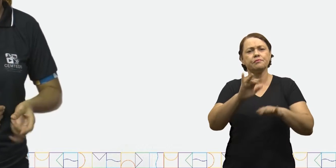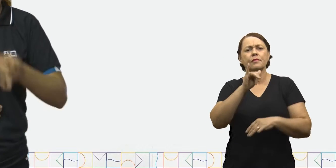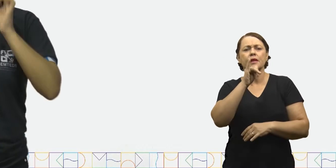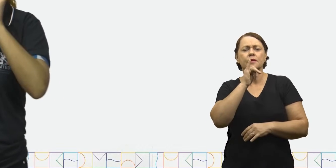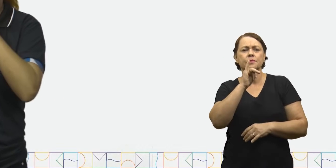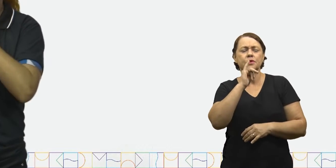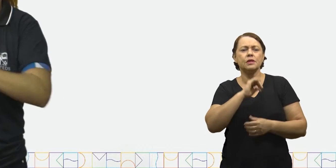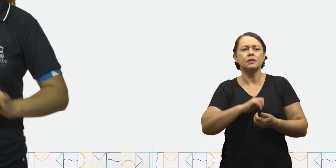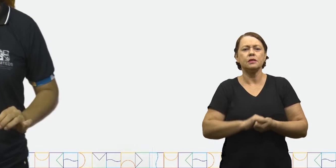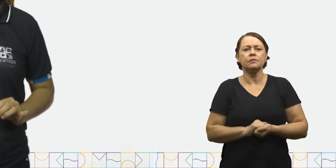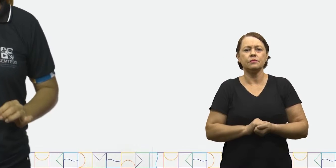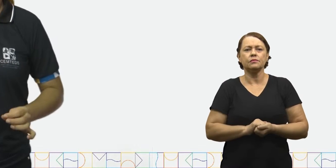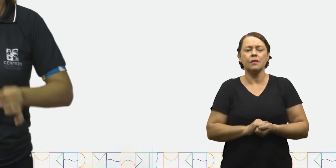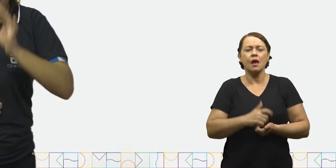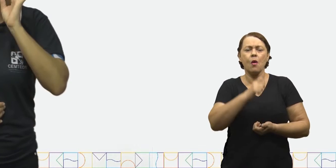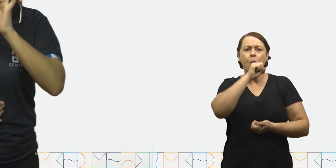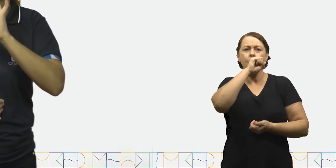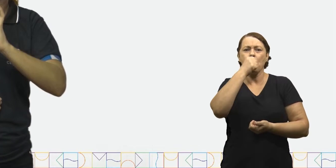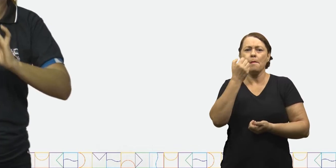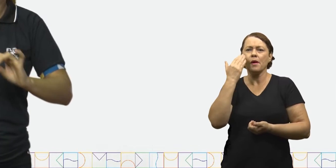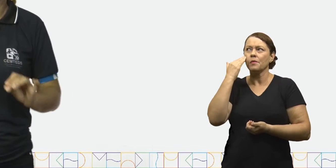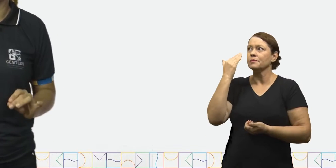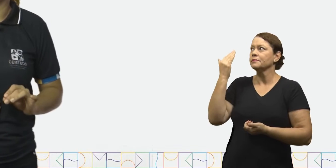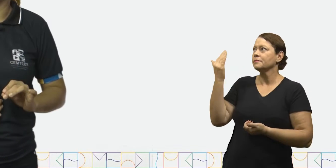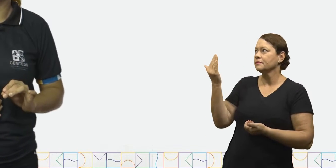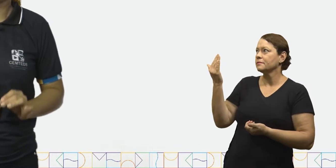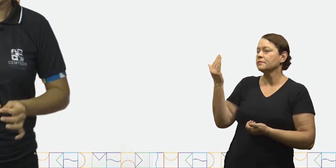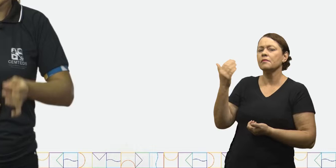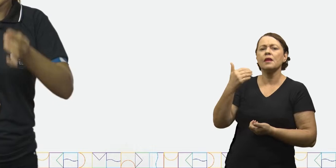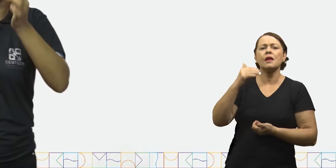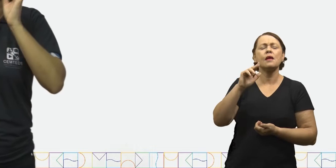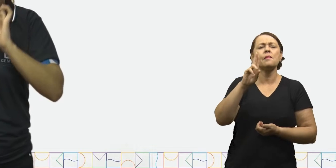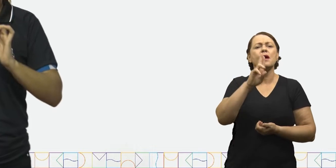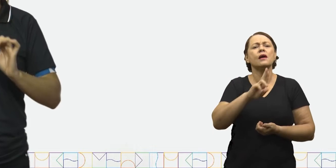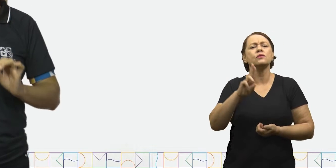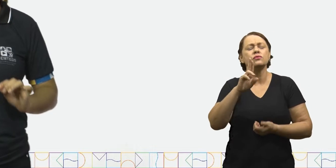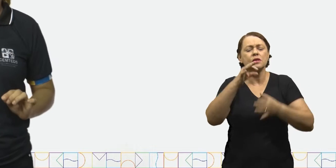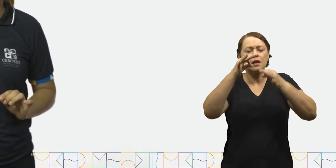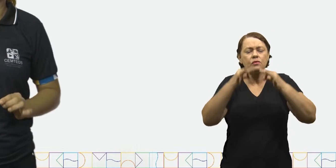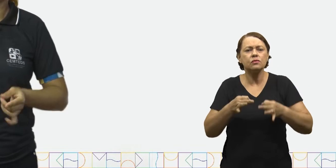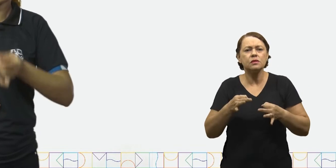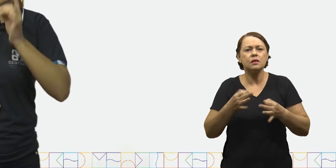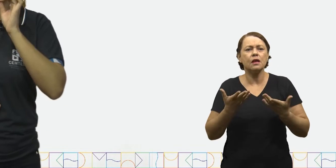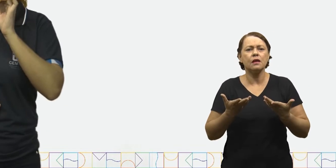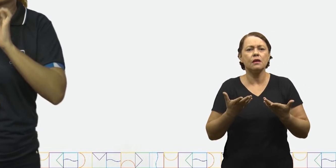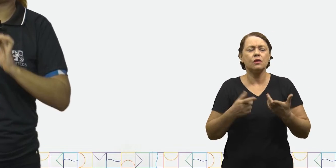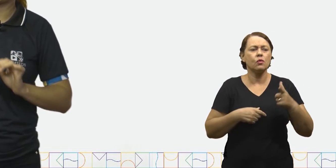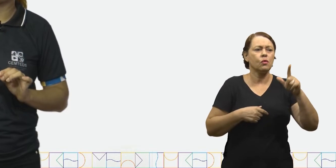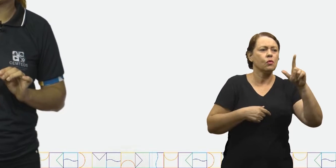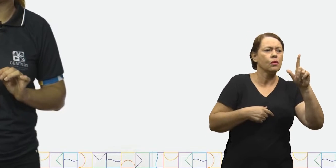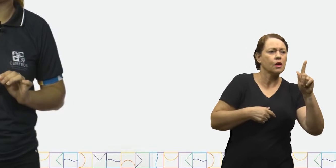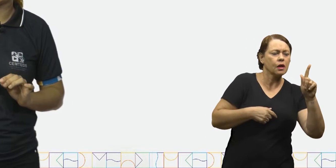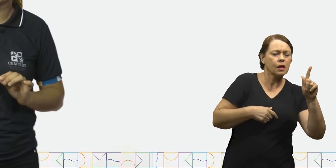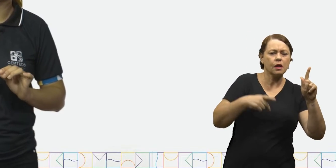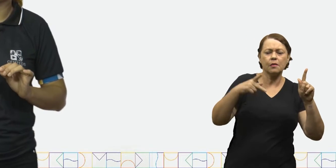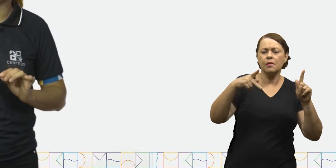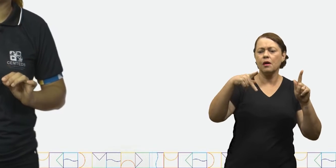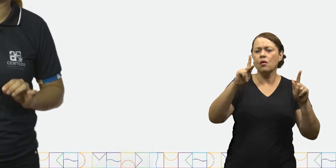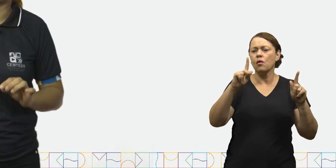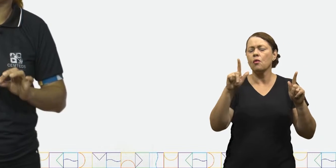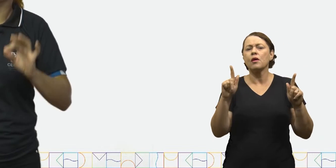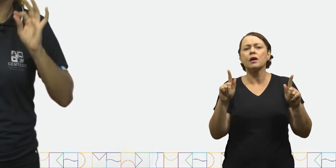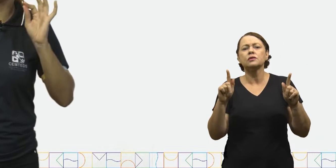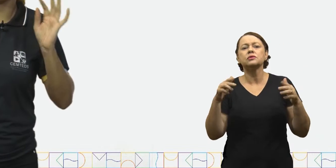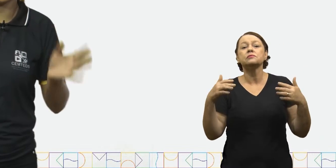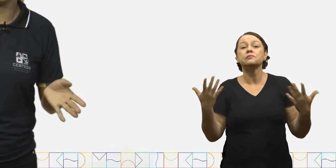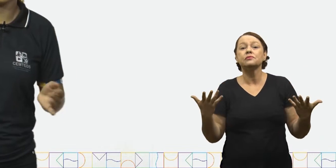quilo. Por exemplo, uma fatia de pão. É mais adequado eu usar para medir essa